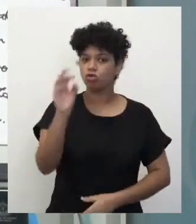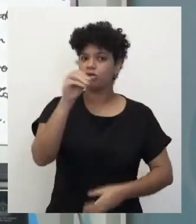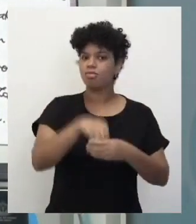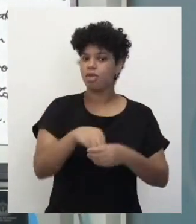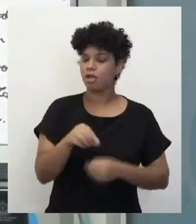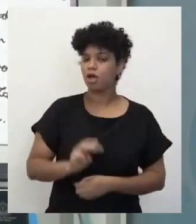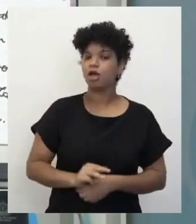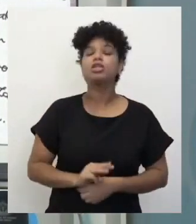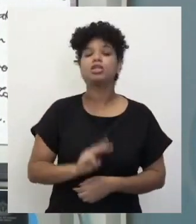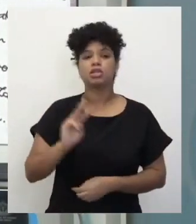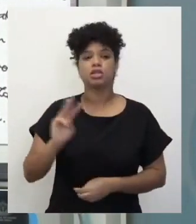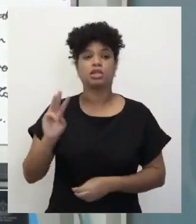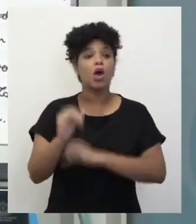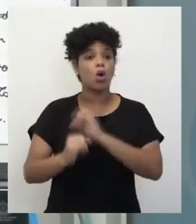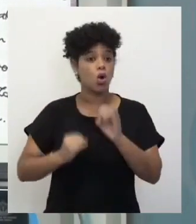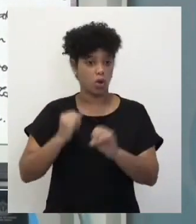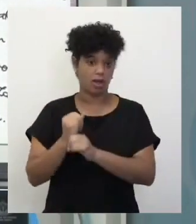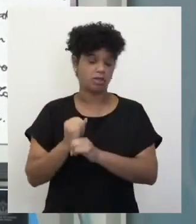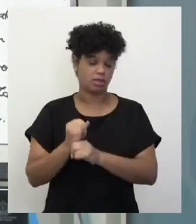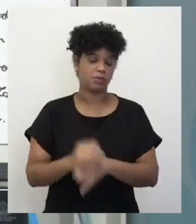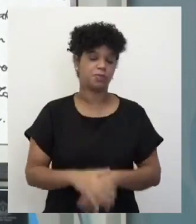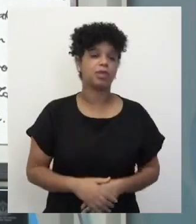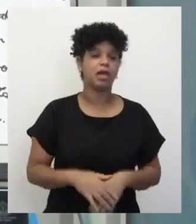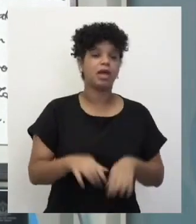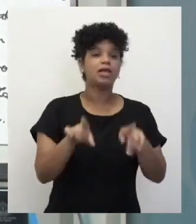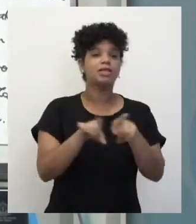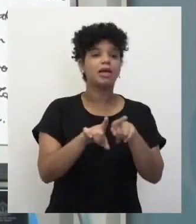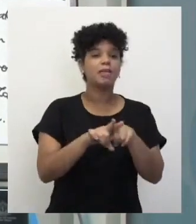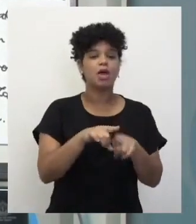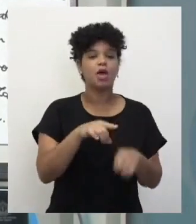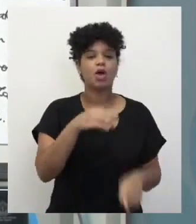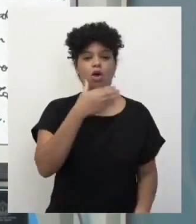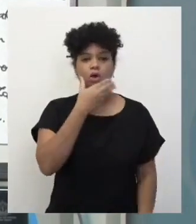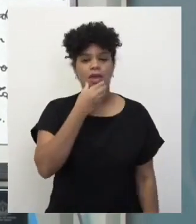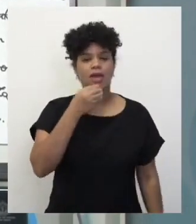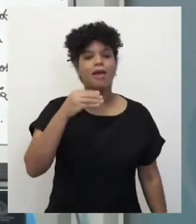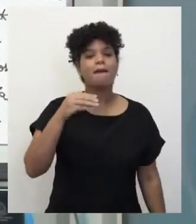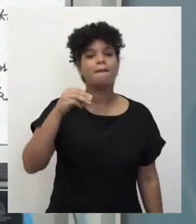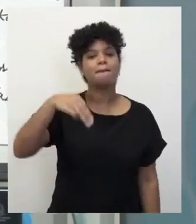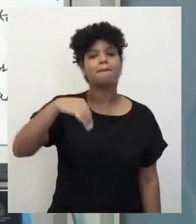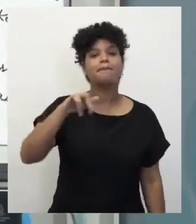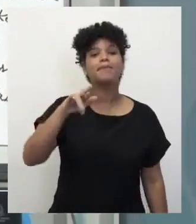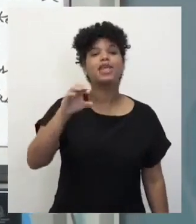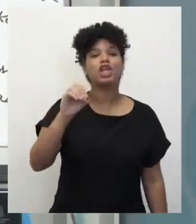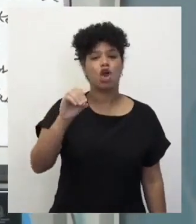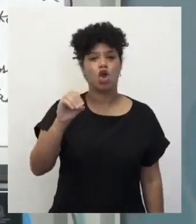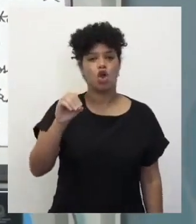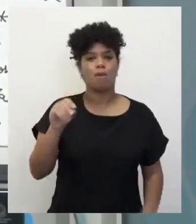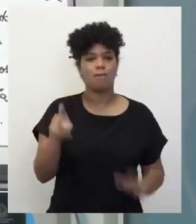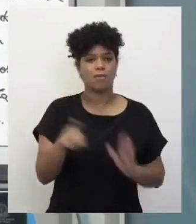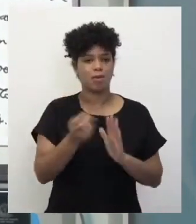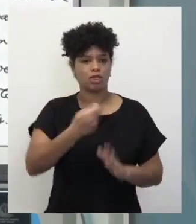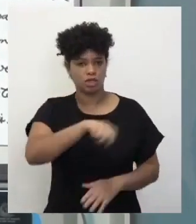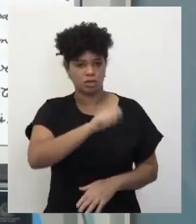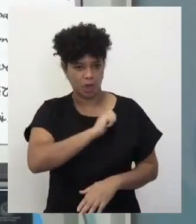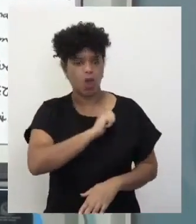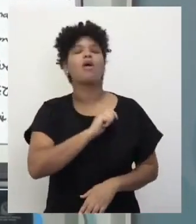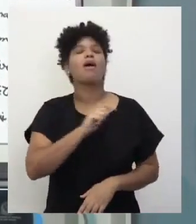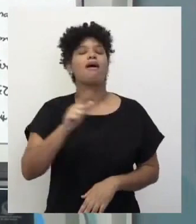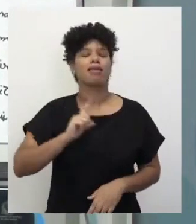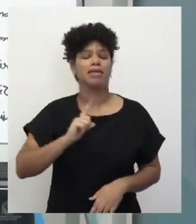web. Um dos pioneiros aí foi o Museu Miró, da Fundação Miró, lá em Barcelona, tá? Então, ele